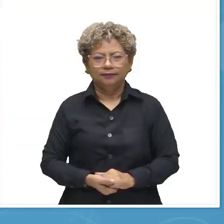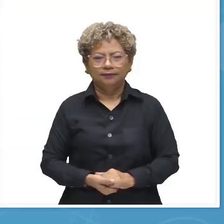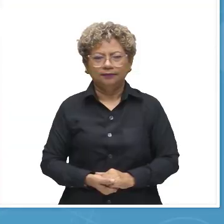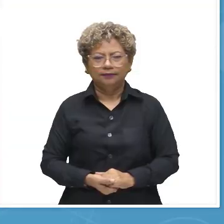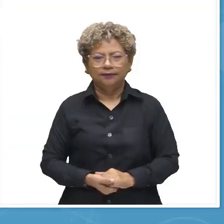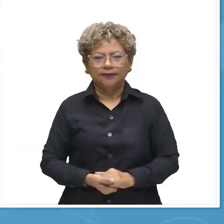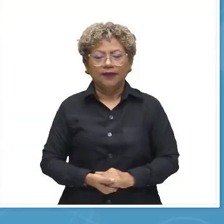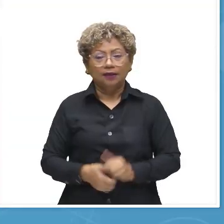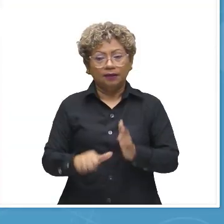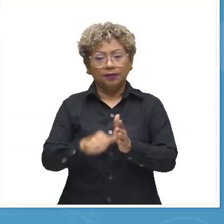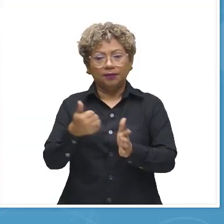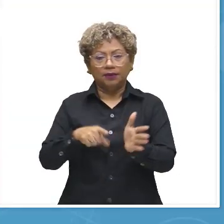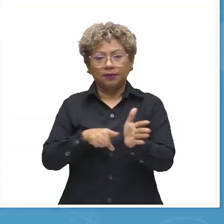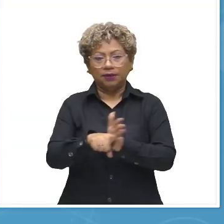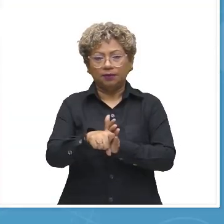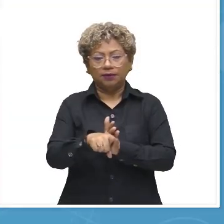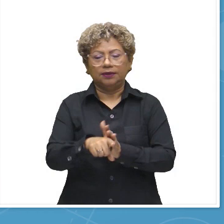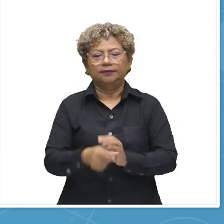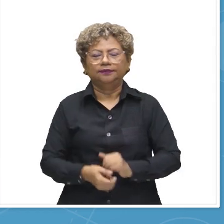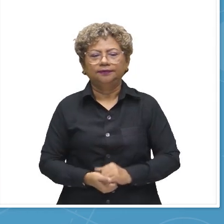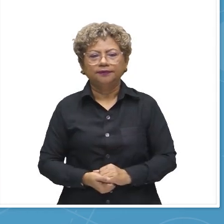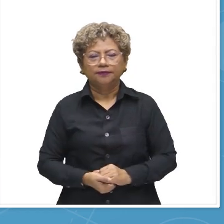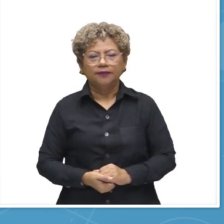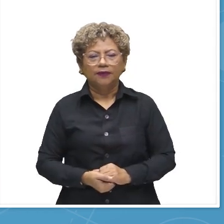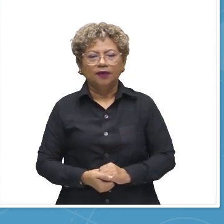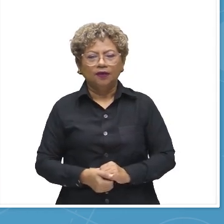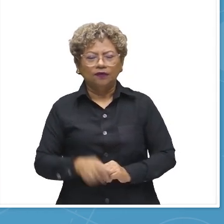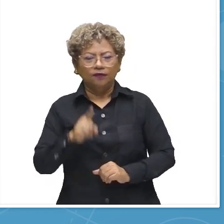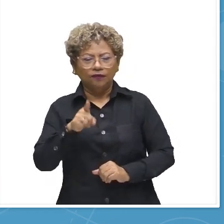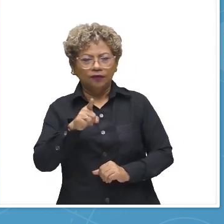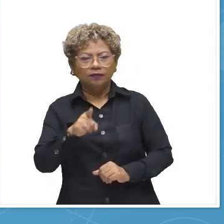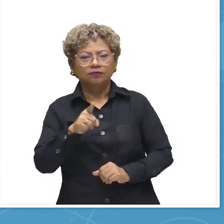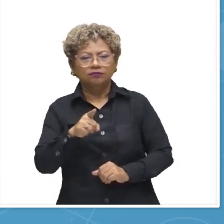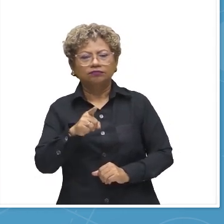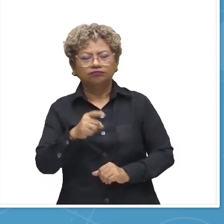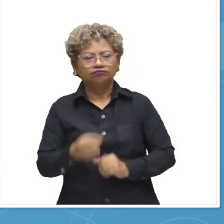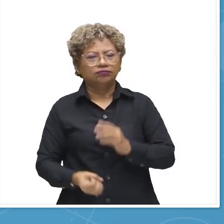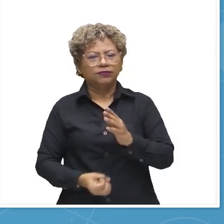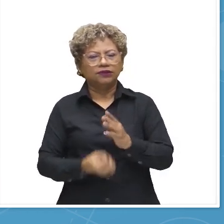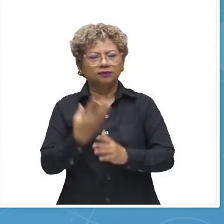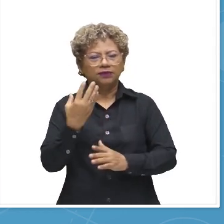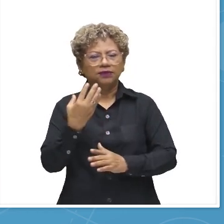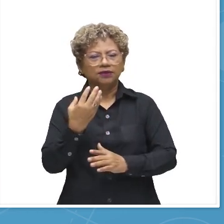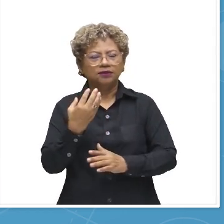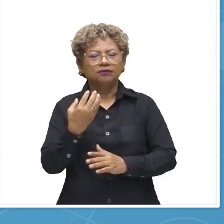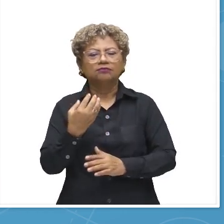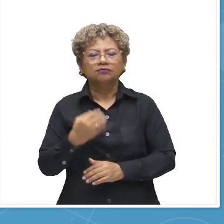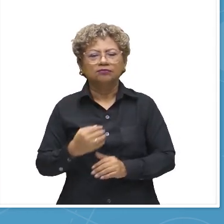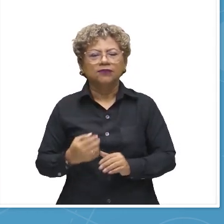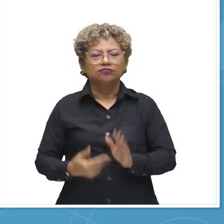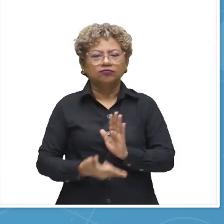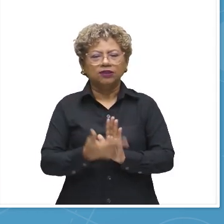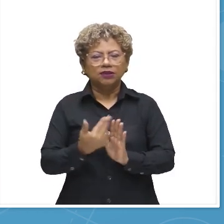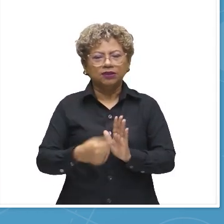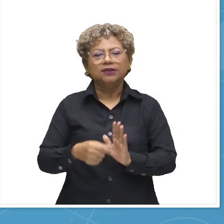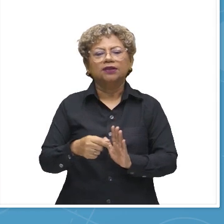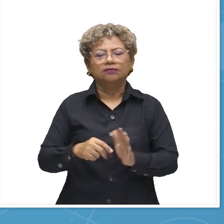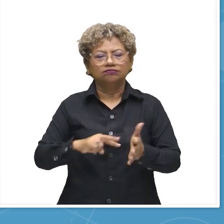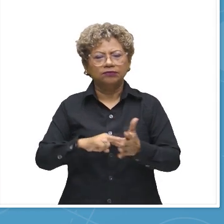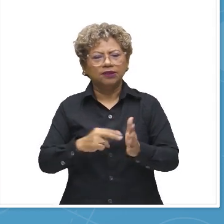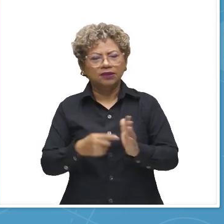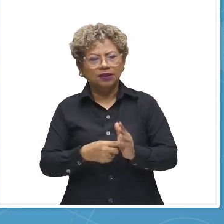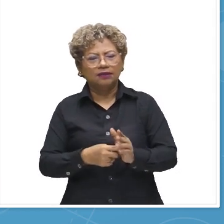Muito bem, então na questão 1, construa uma figura para representar cada fração. Em seguida, escreva como se